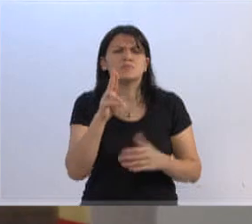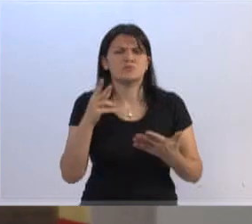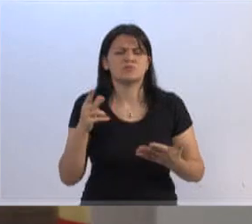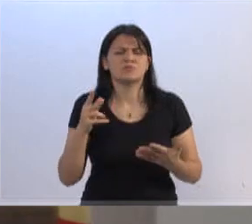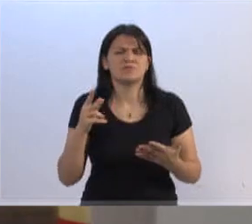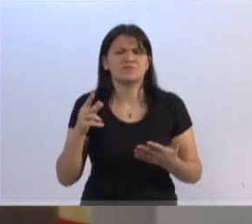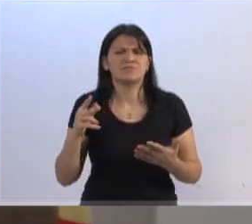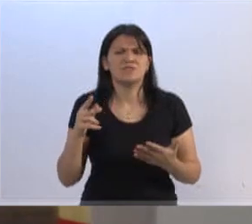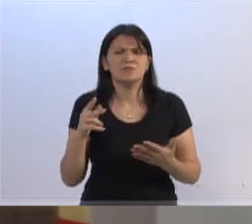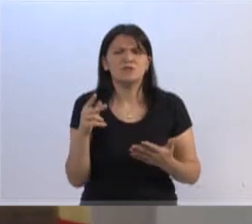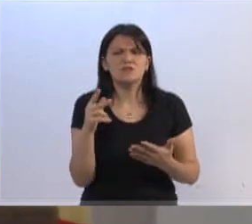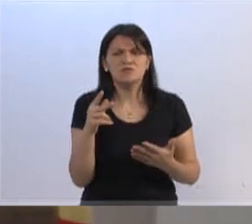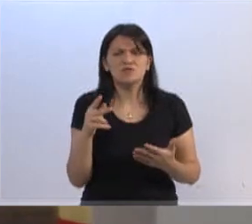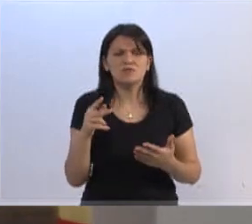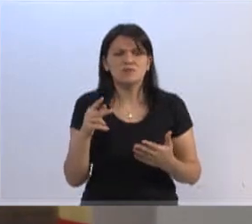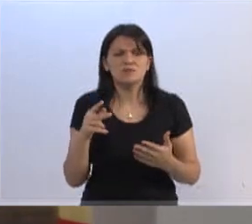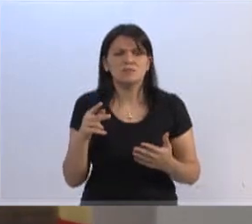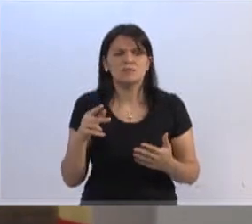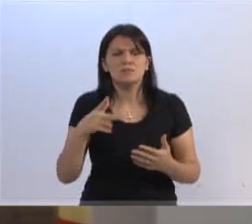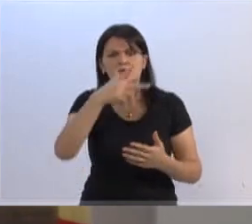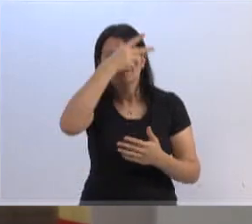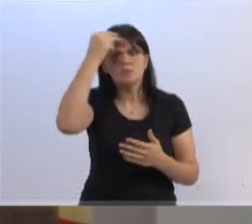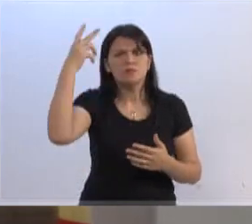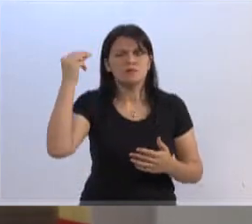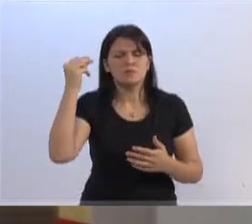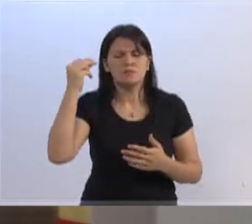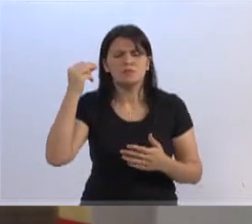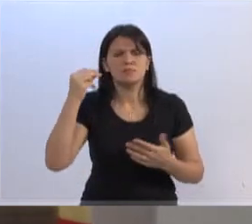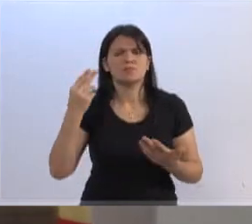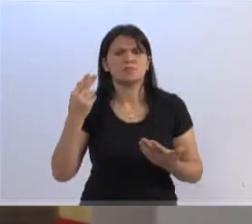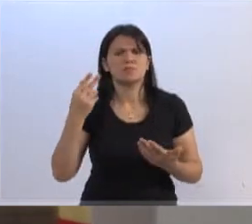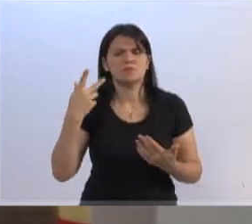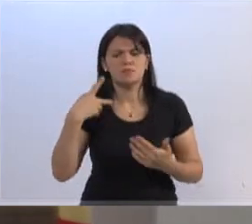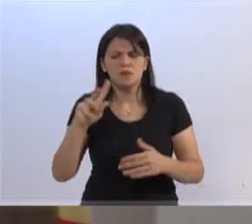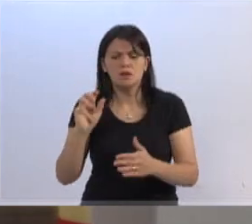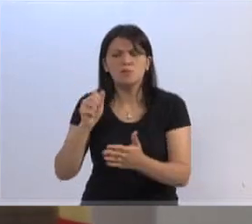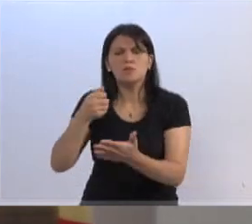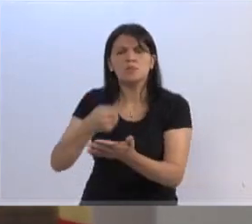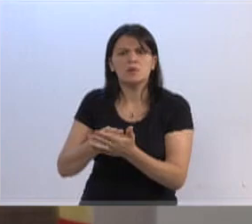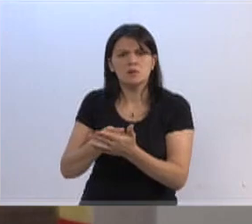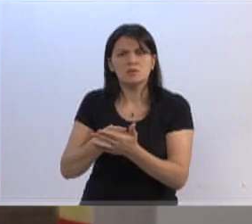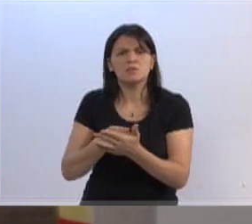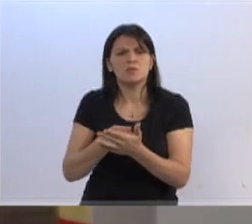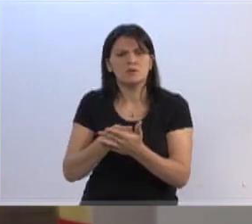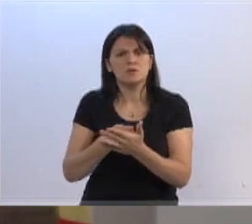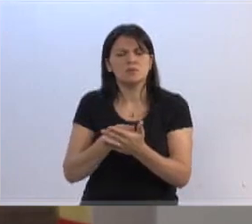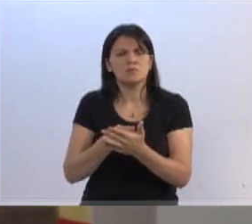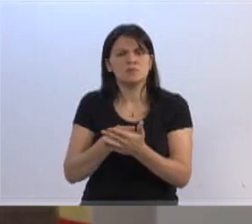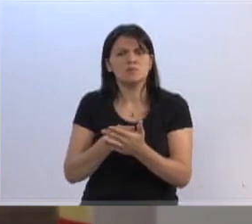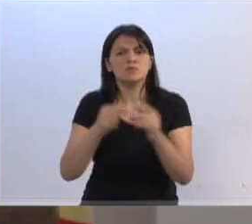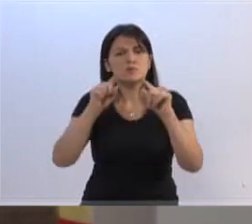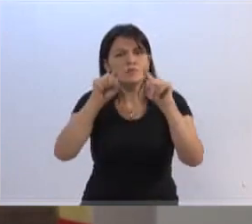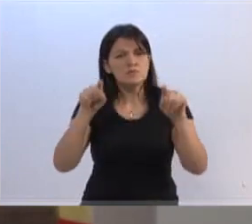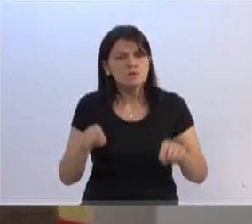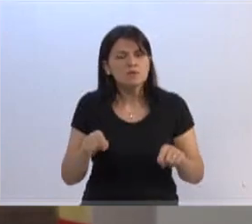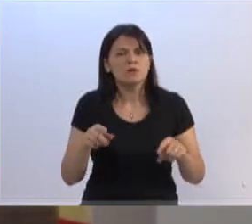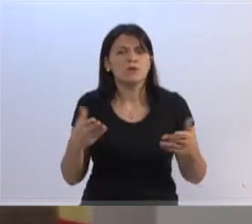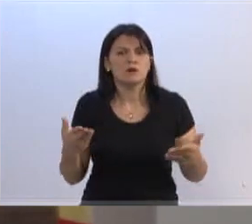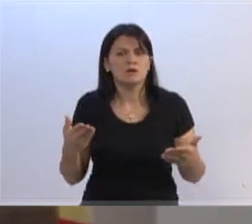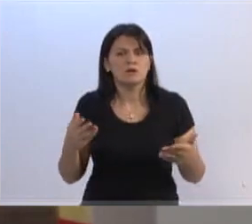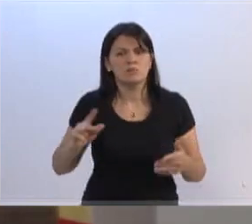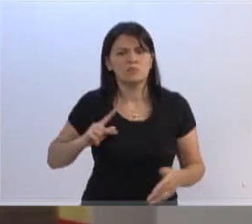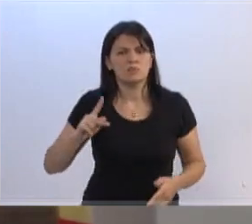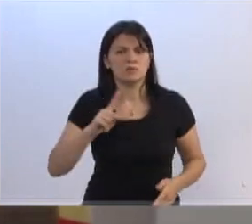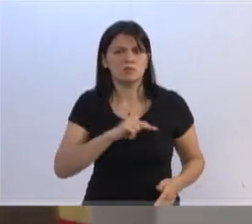bem, pelo Poder Executivo dessa cidade, inclusive para o pagamento aqui de funcionários do funcionalismo